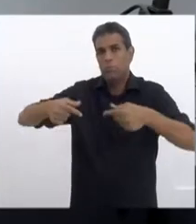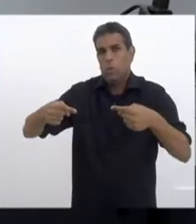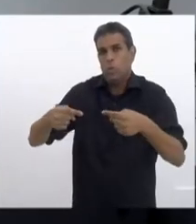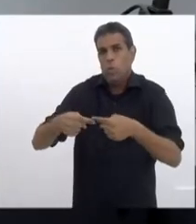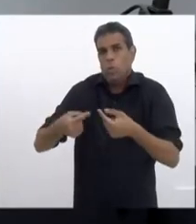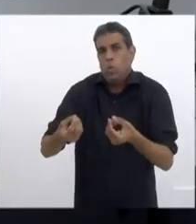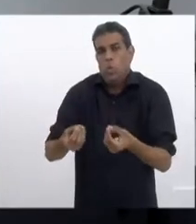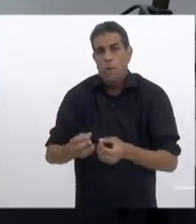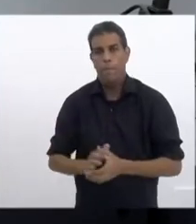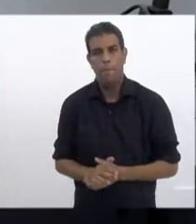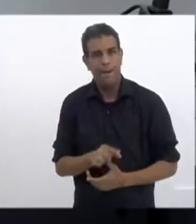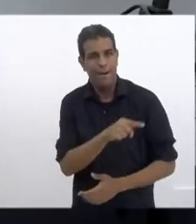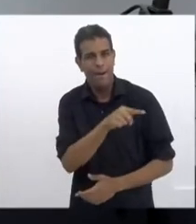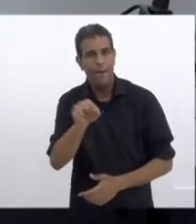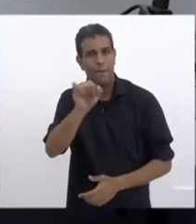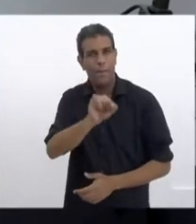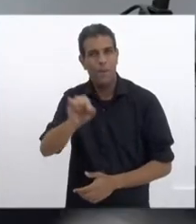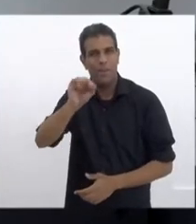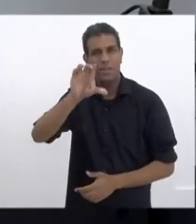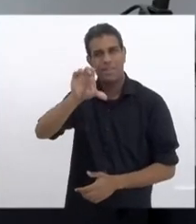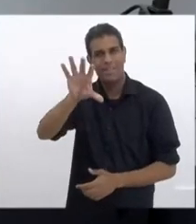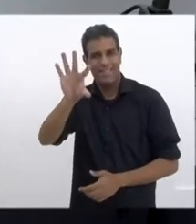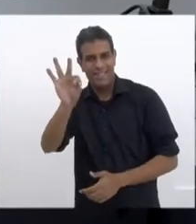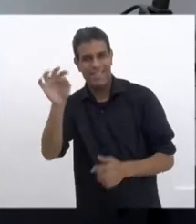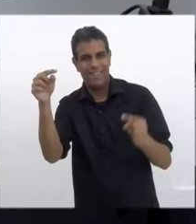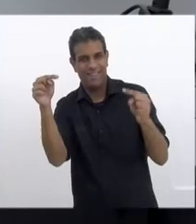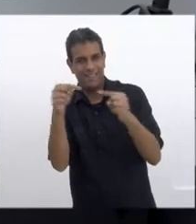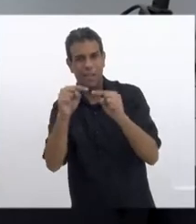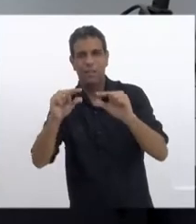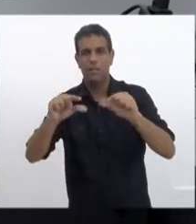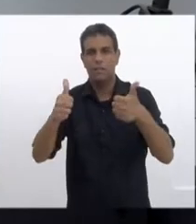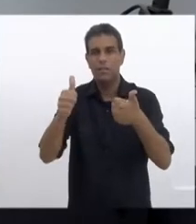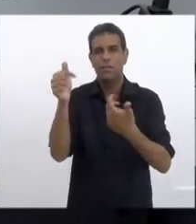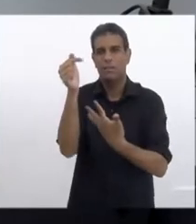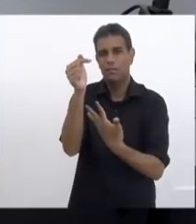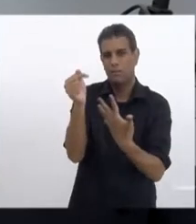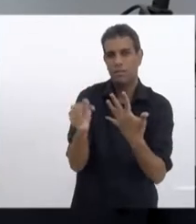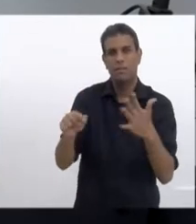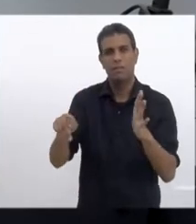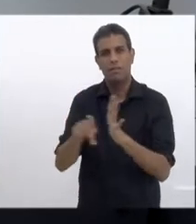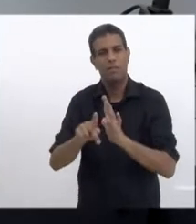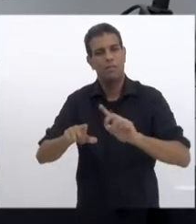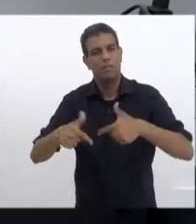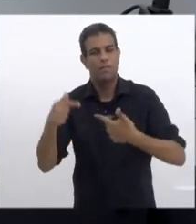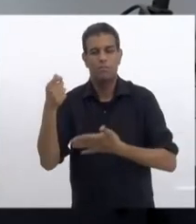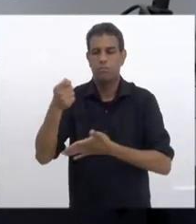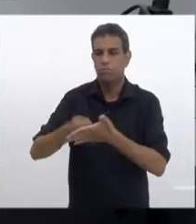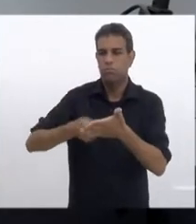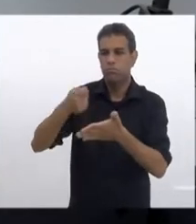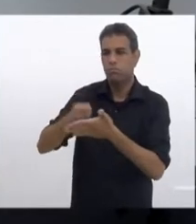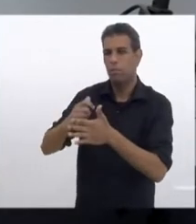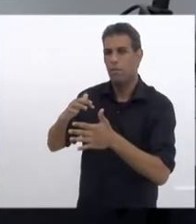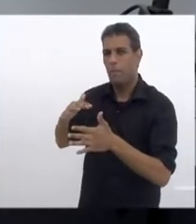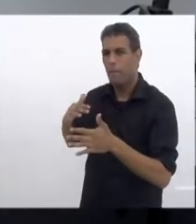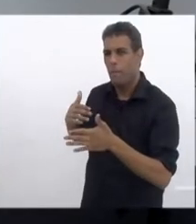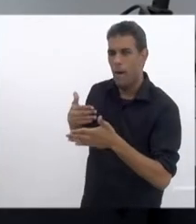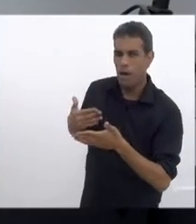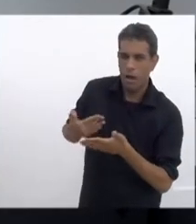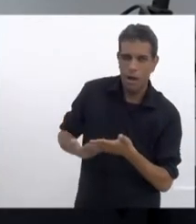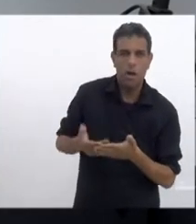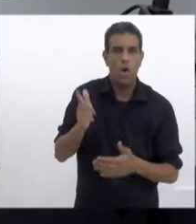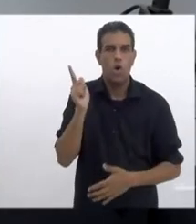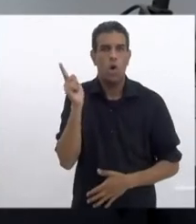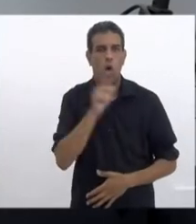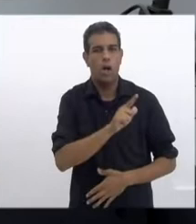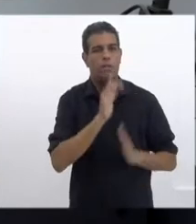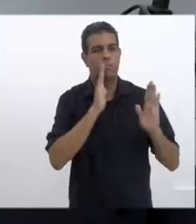para todos nós, enquanto CT. Também orçamento e reposto, né, que foi uma luta violenta nossa, mas a gente conseguiu repor